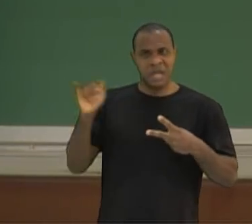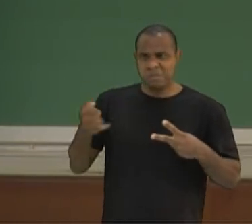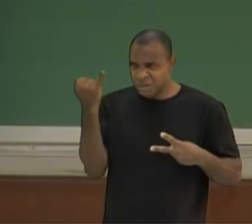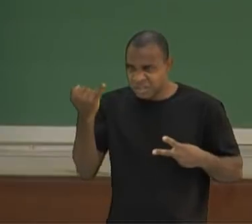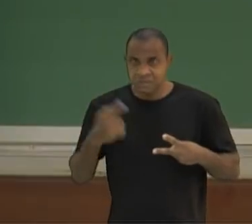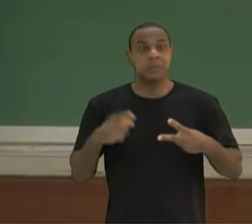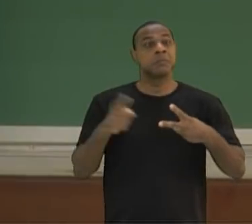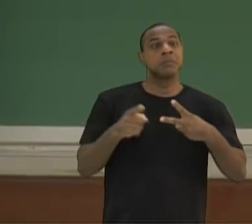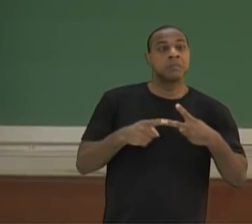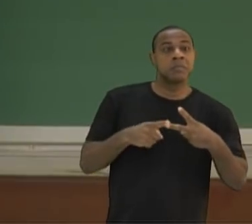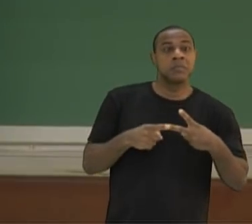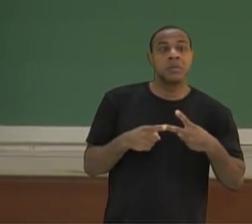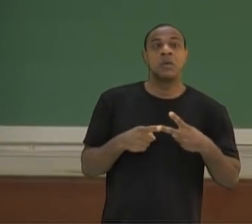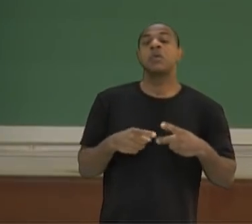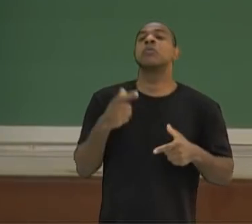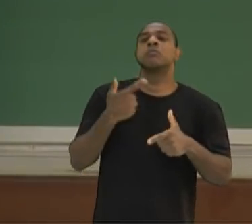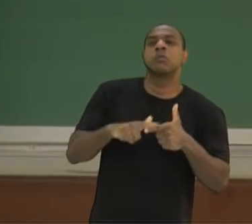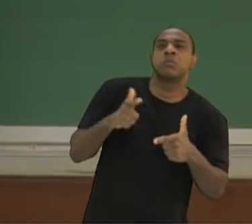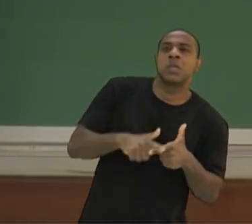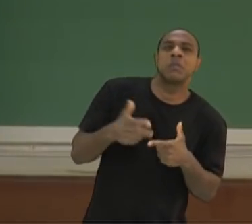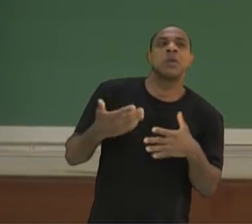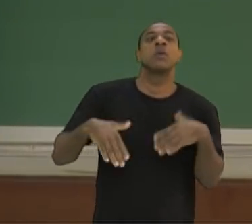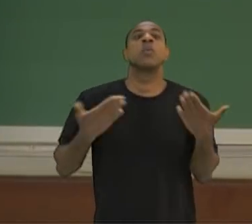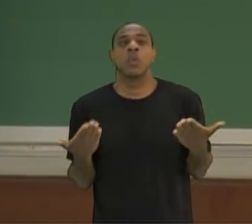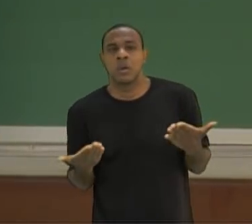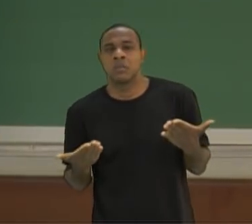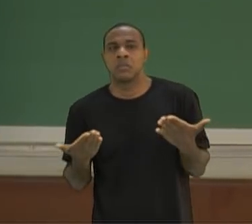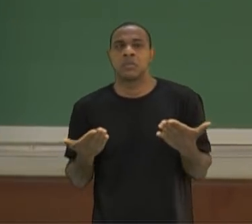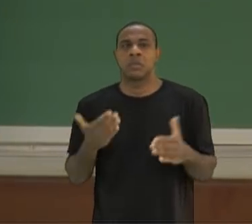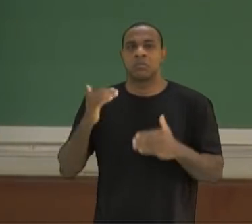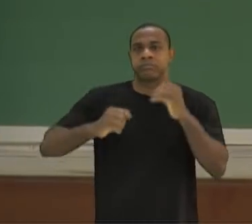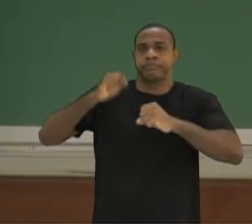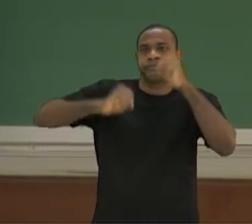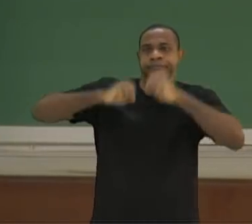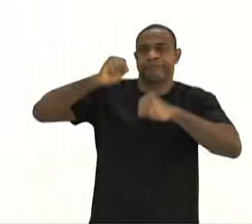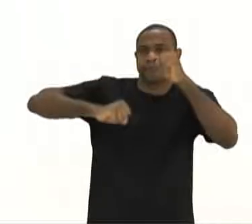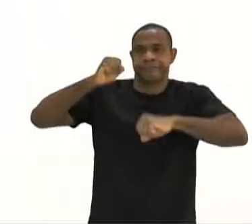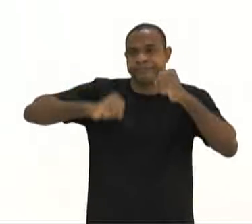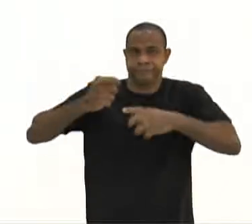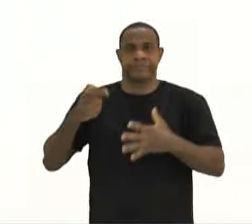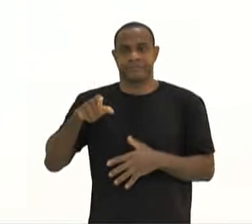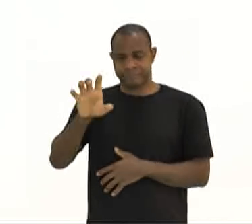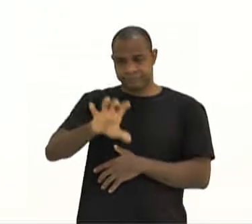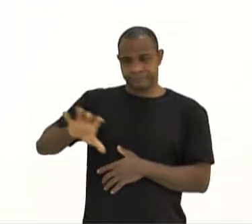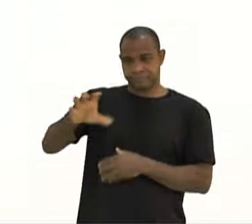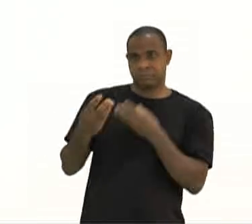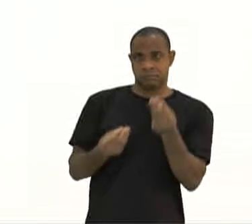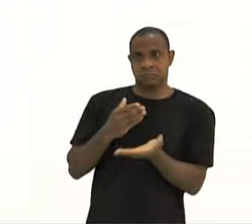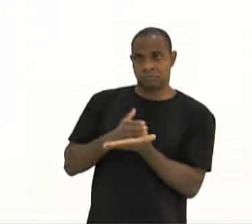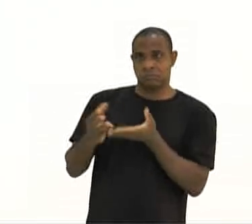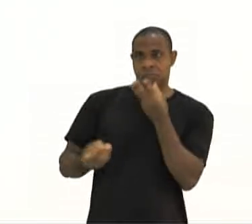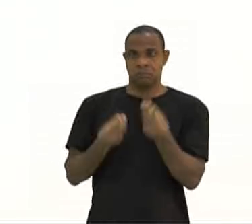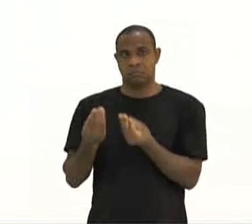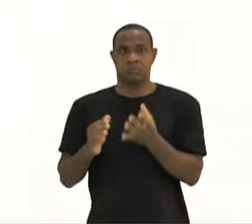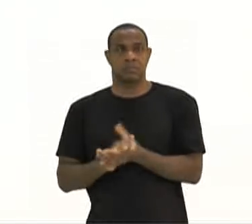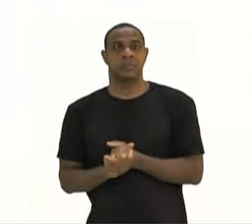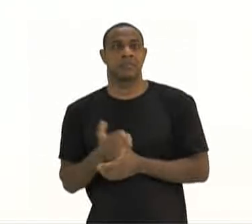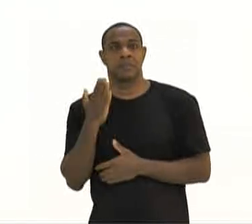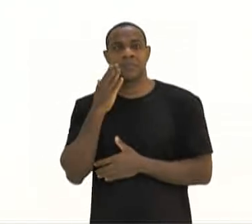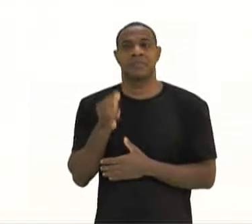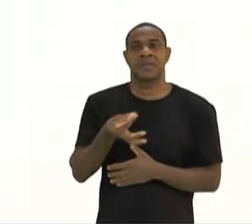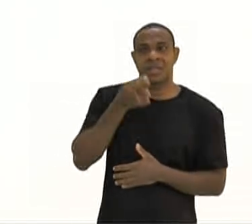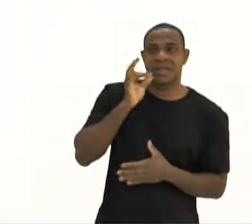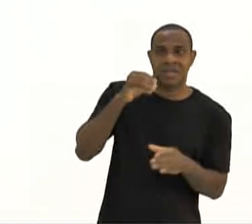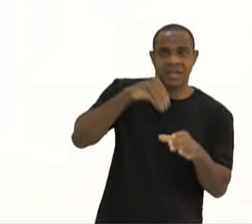da industrialização do Sudeste, o que nós podemos citar ali como consequência? Respostas lá. Então, a cafeicultura,